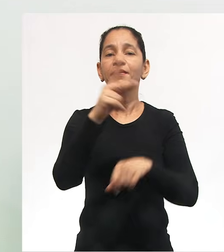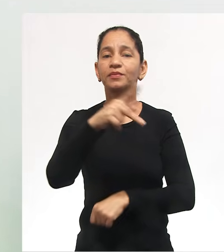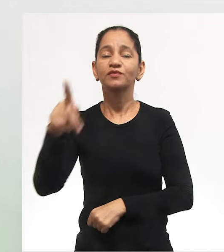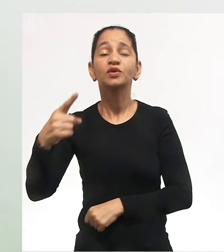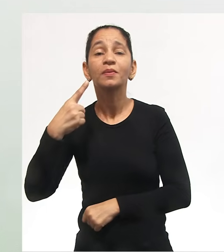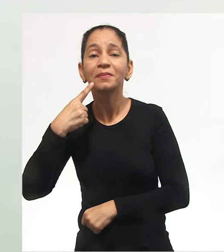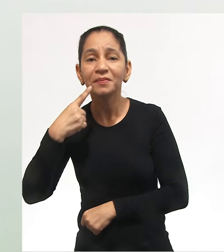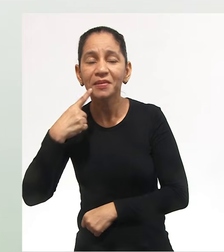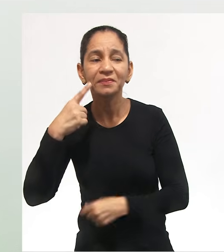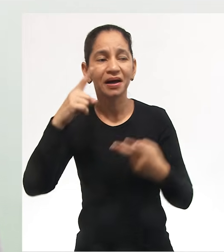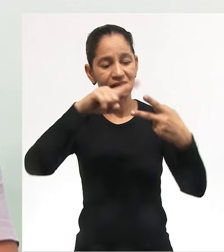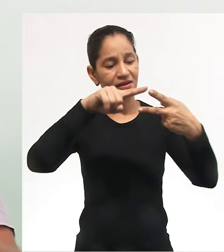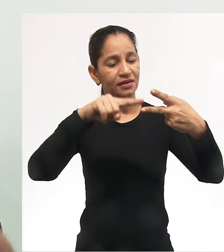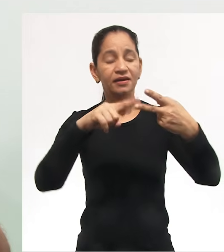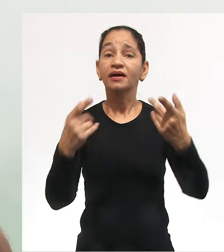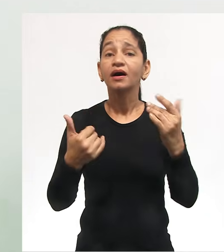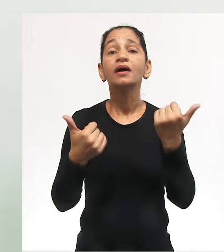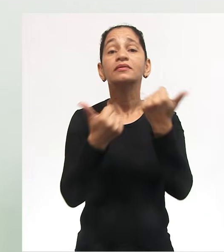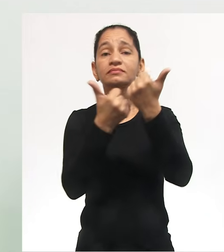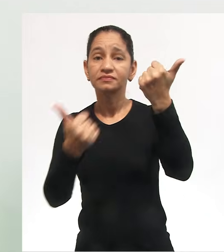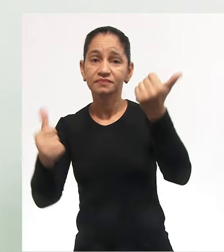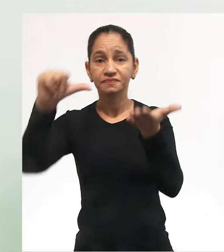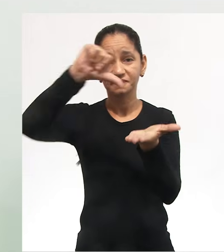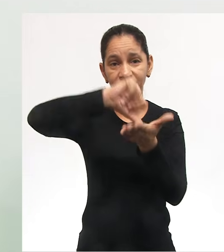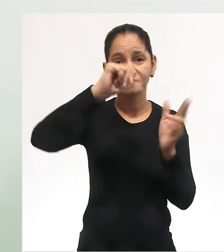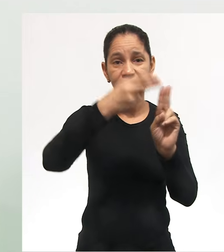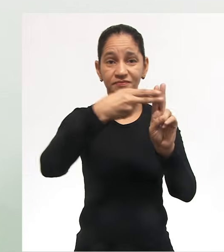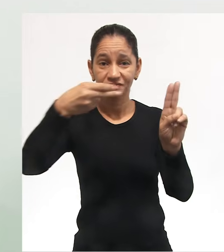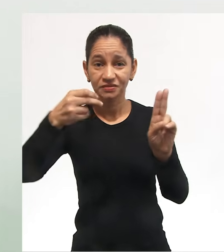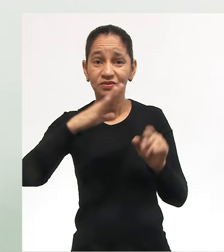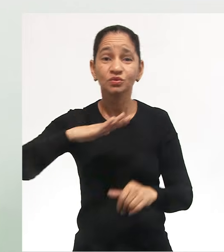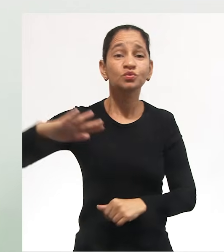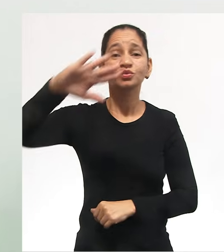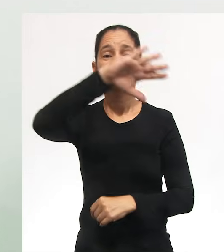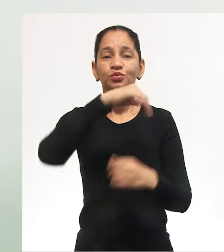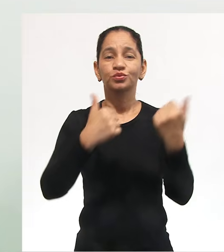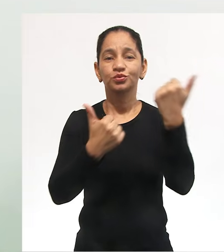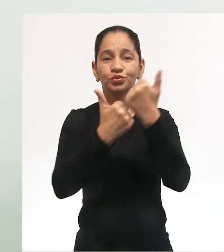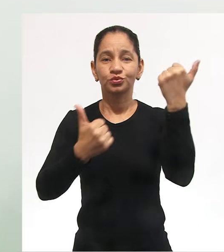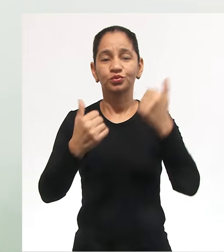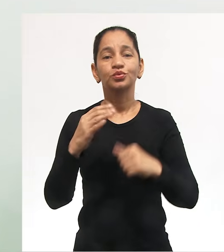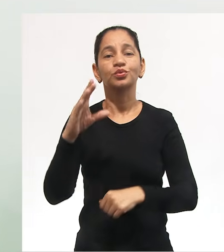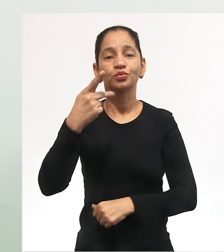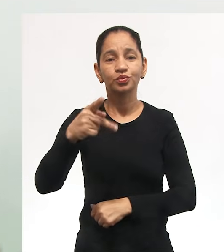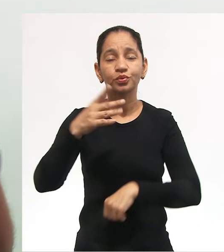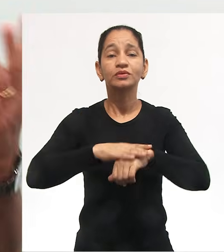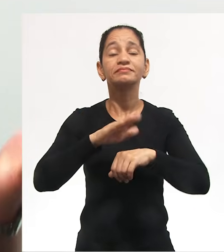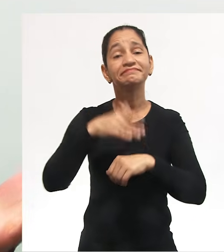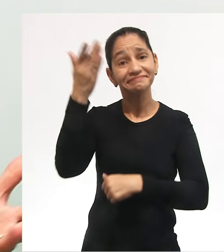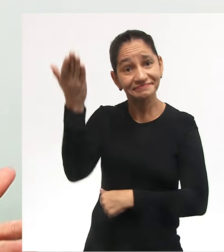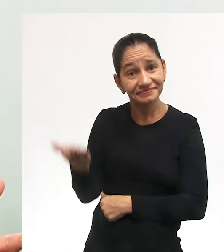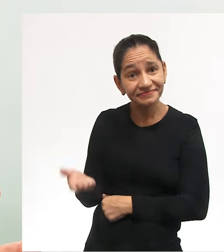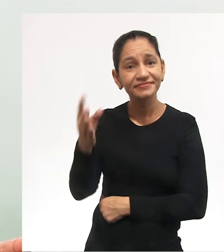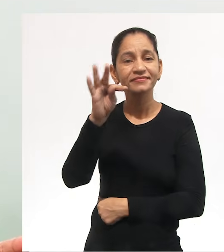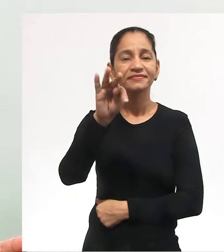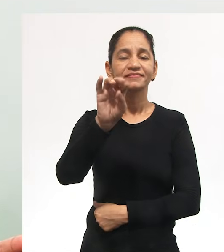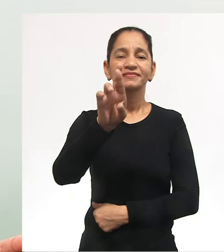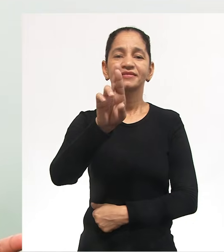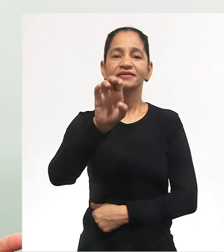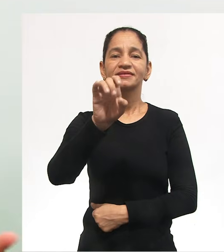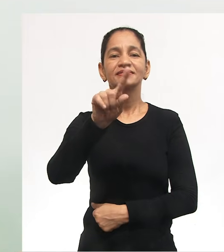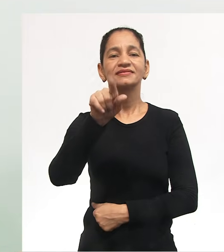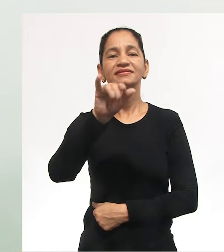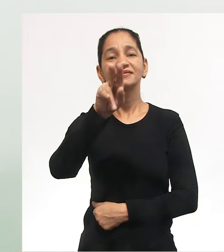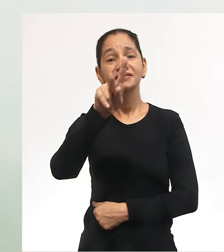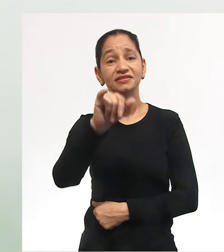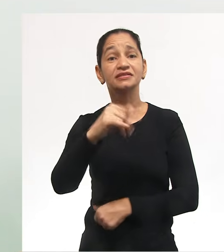agradecer a professora Anabela, agradecer a equipe dos estúdios do Campus Porto Velho Zona Norte, agradecer a professora Terezinha